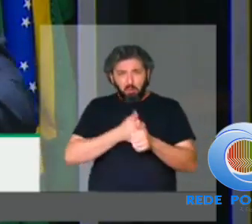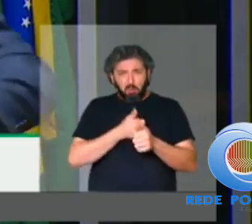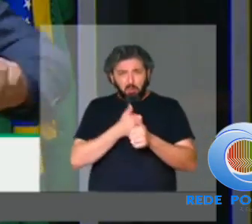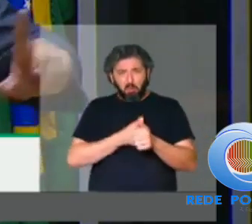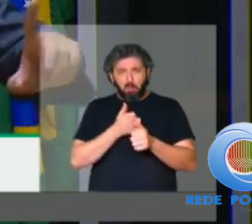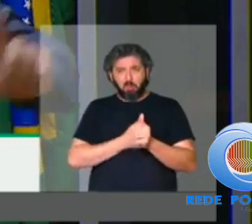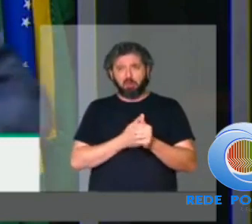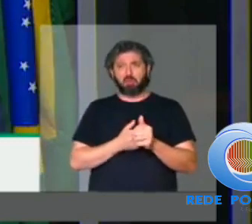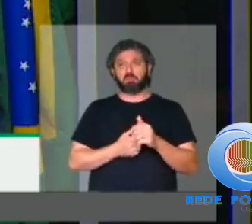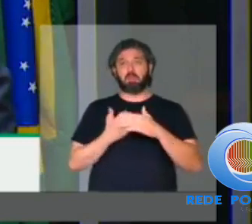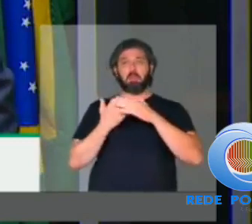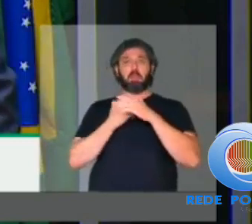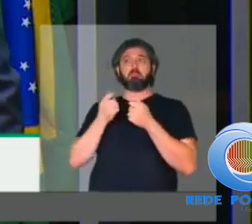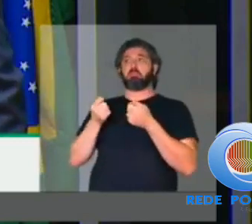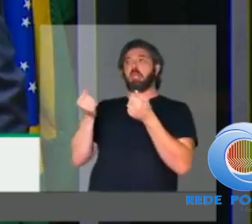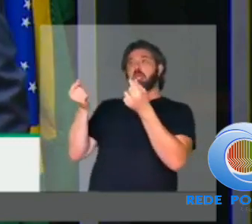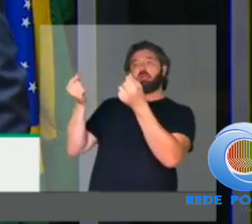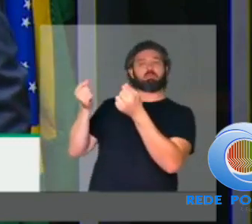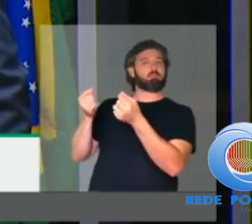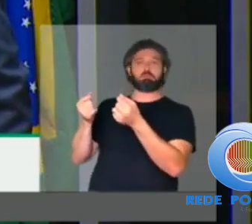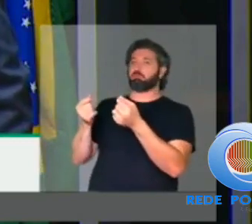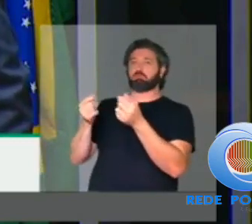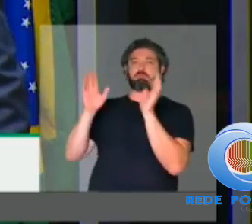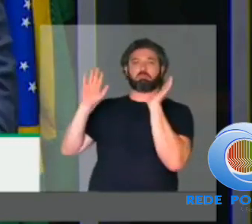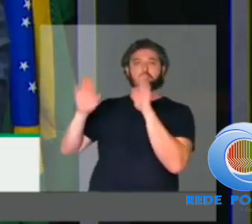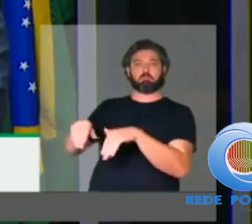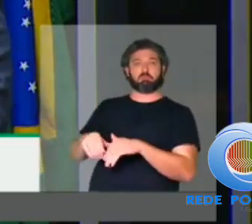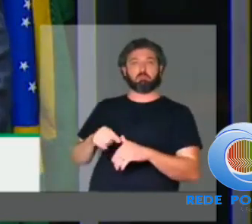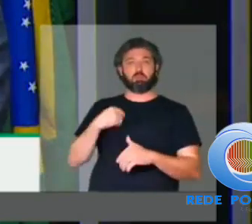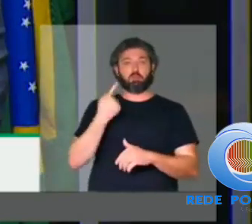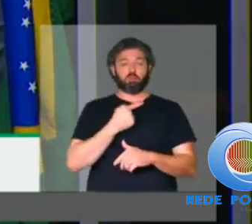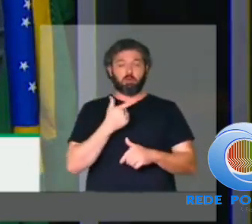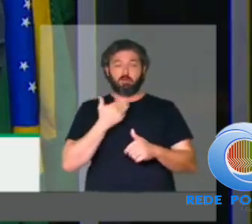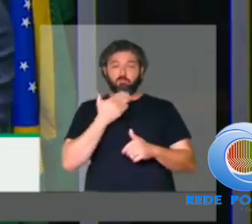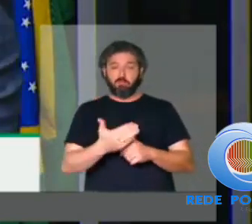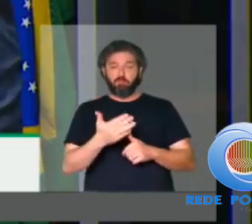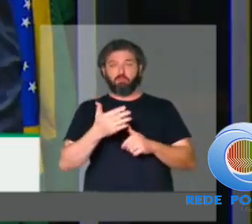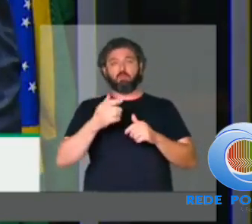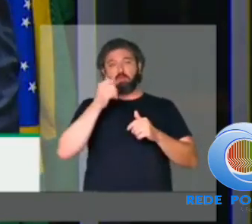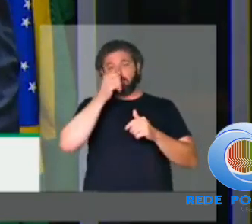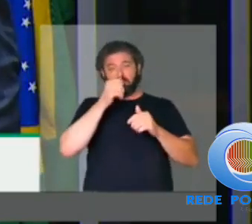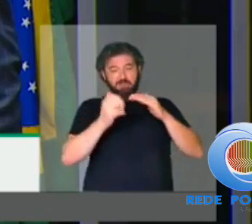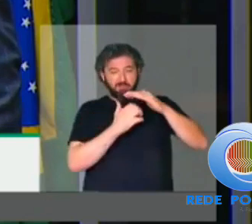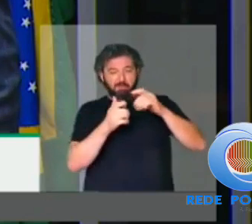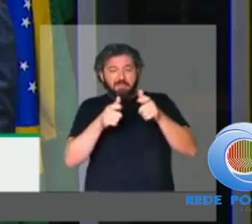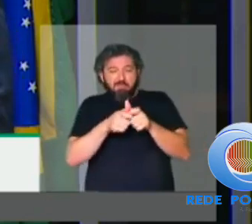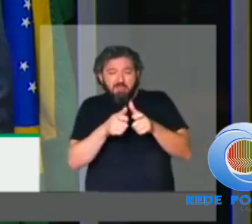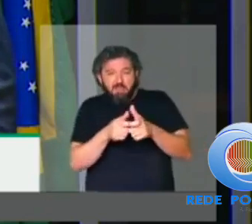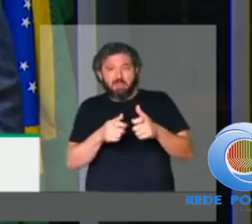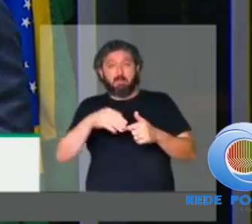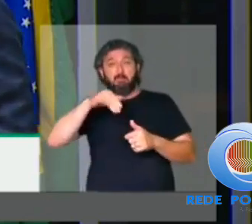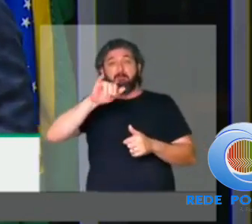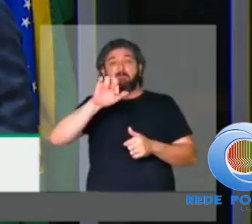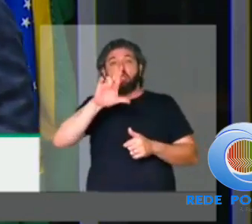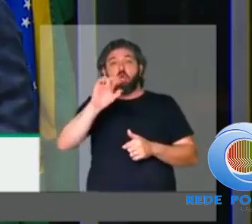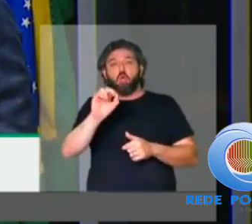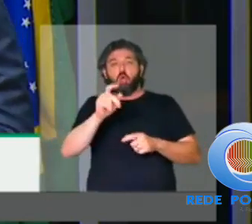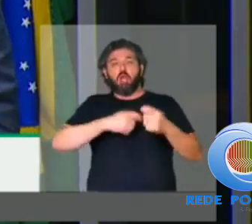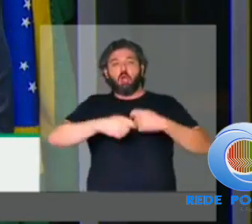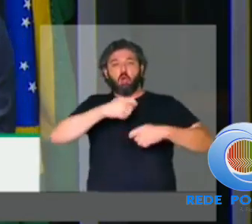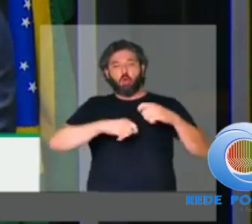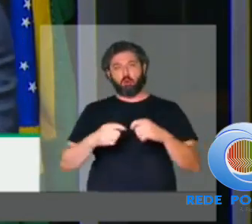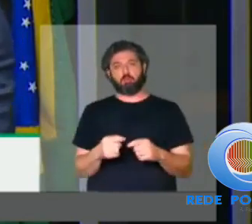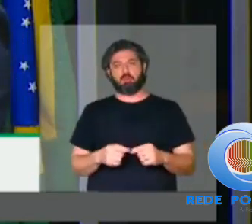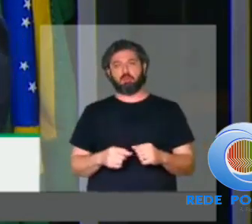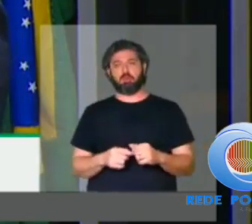lutando pelas grandes corporações. Nós estamos brigando pelos pequenos empresários, a microeconomia,